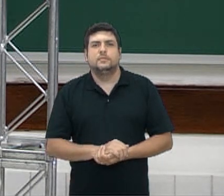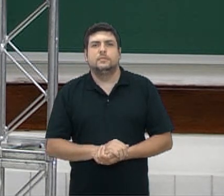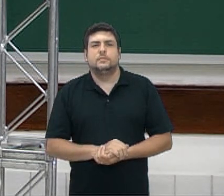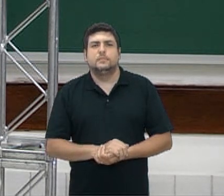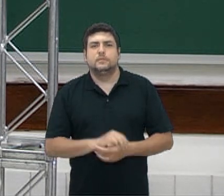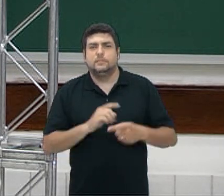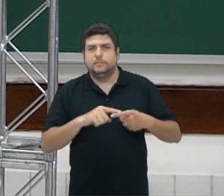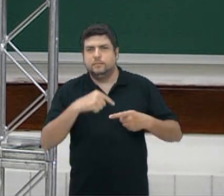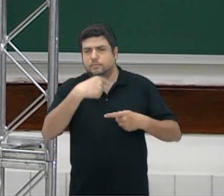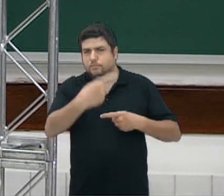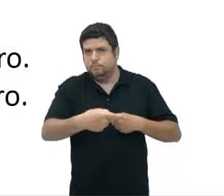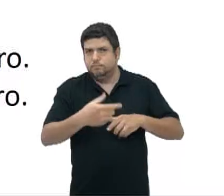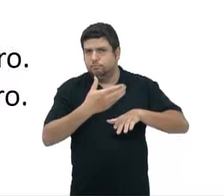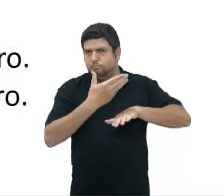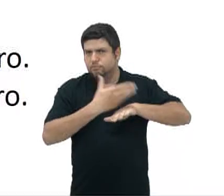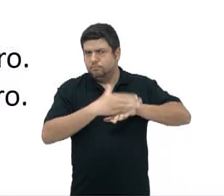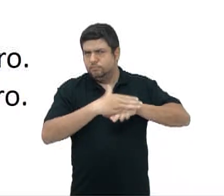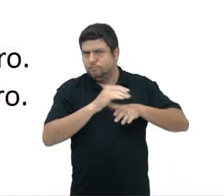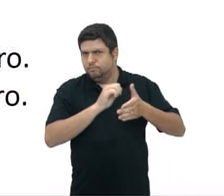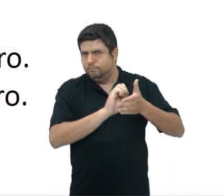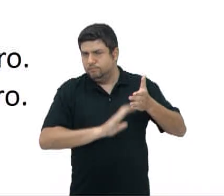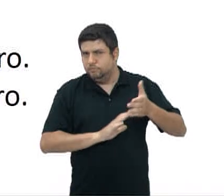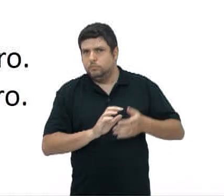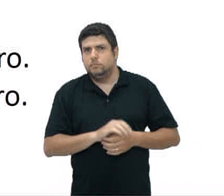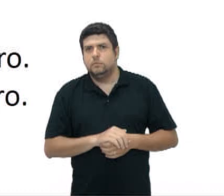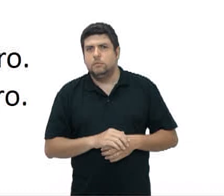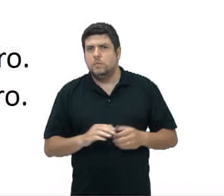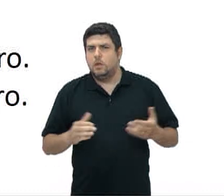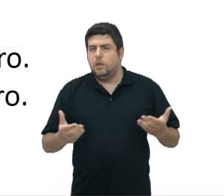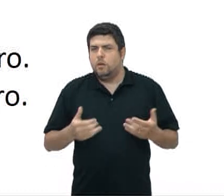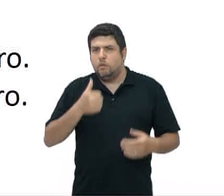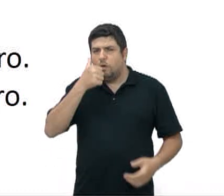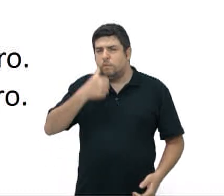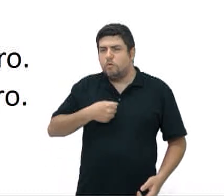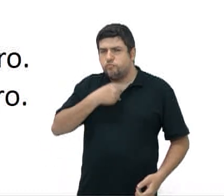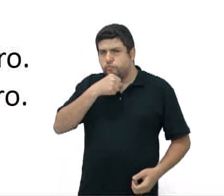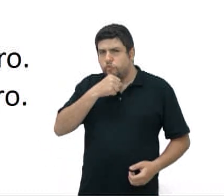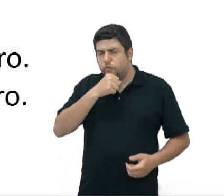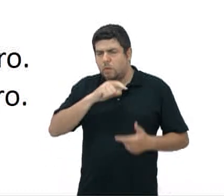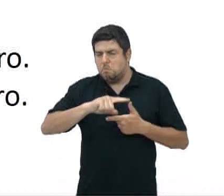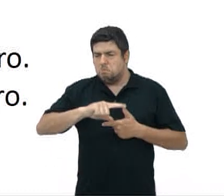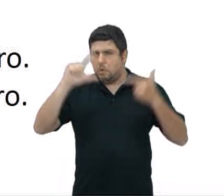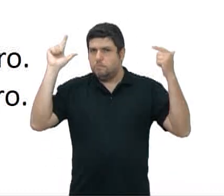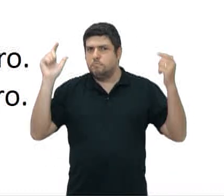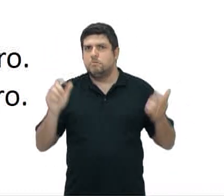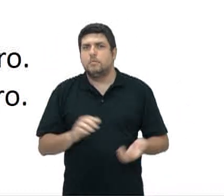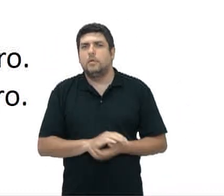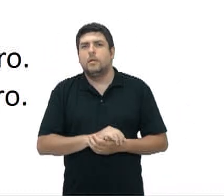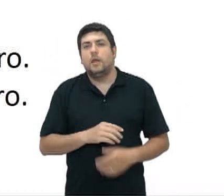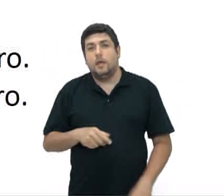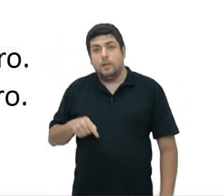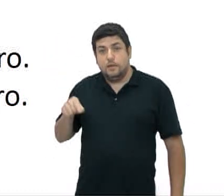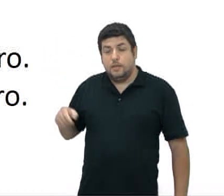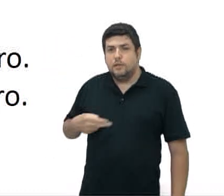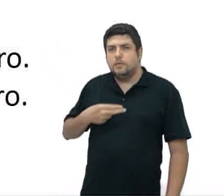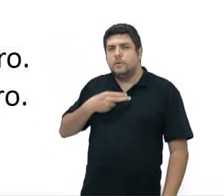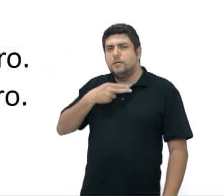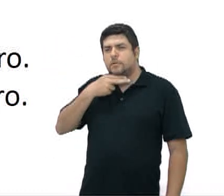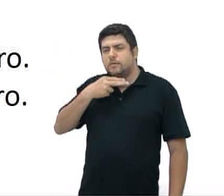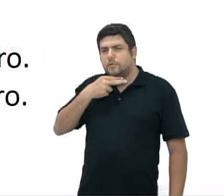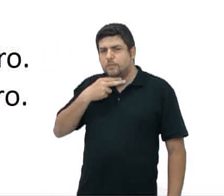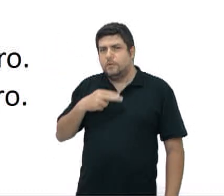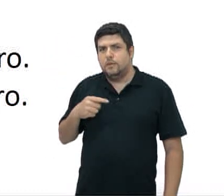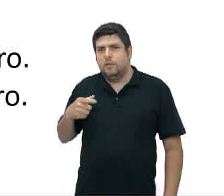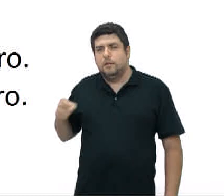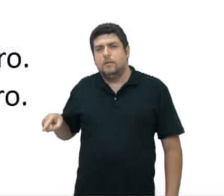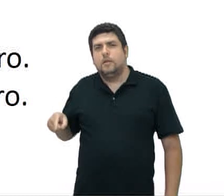Agora um exercício. Agora a vovó Jocleide é moderna, né? Vovó Jocleide e seu neto Gonofredo estão